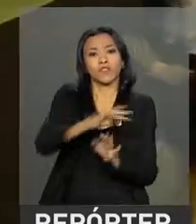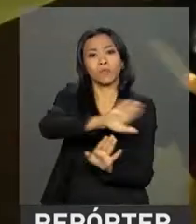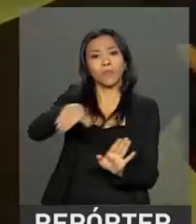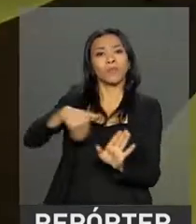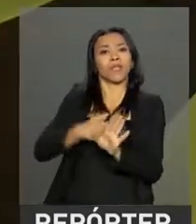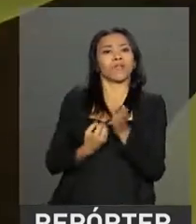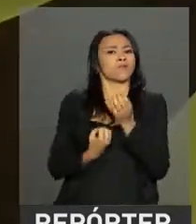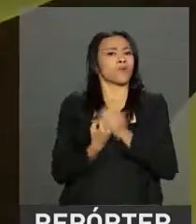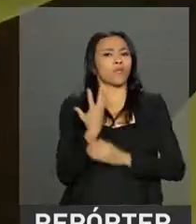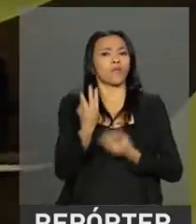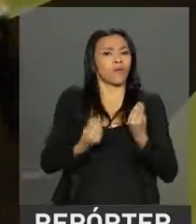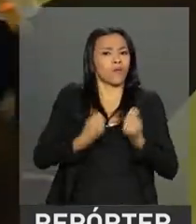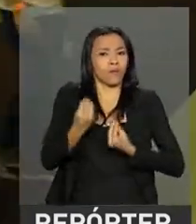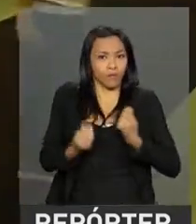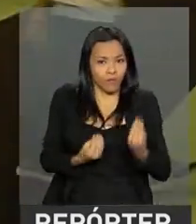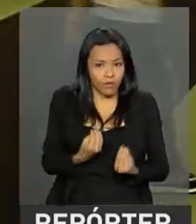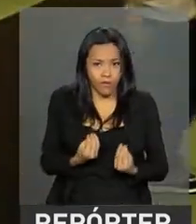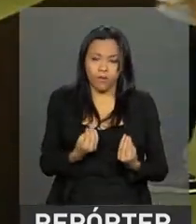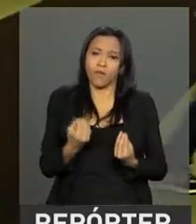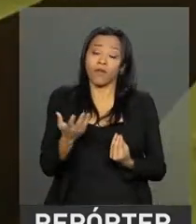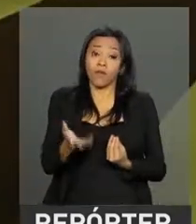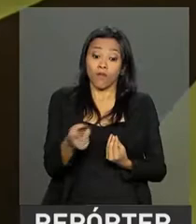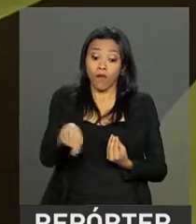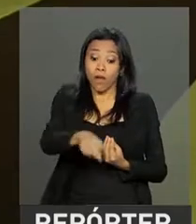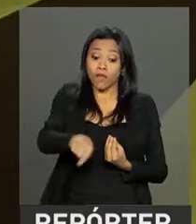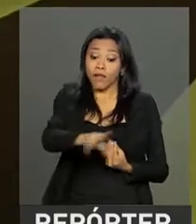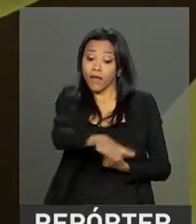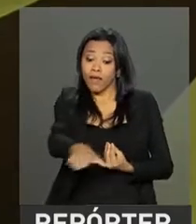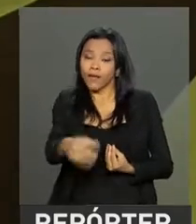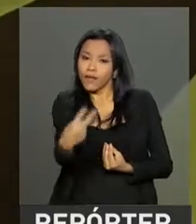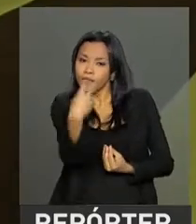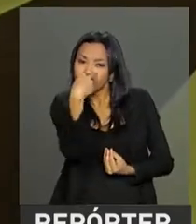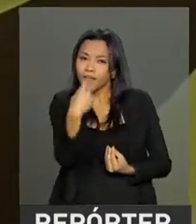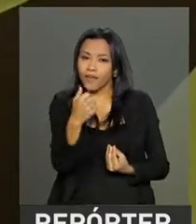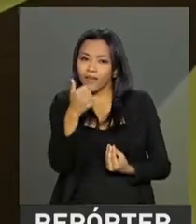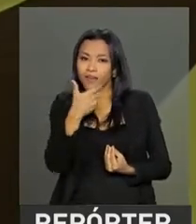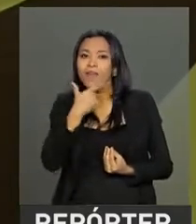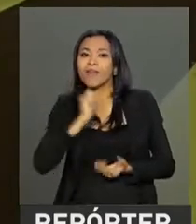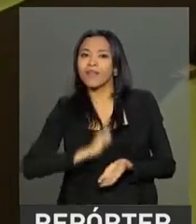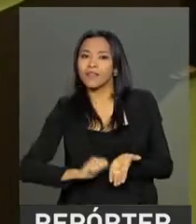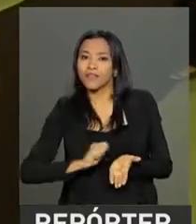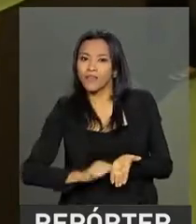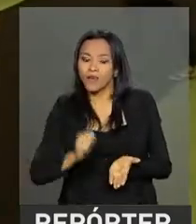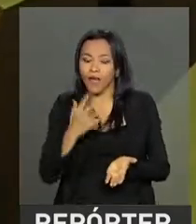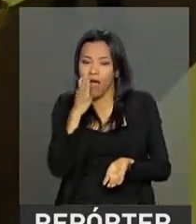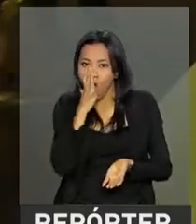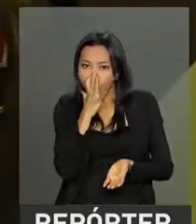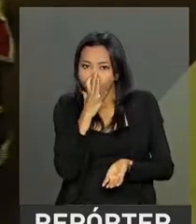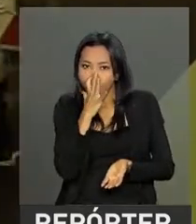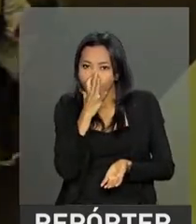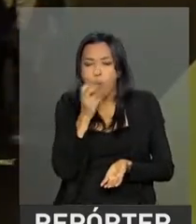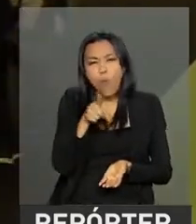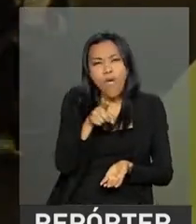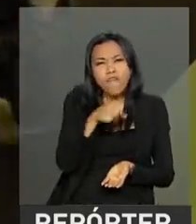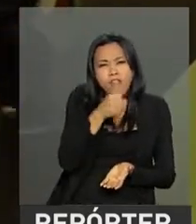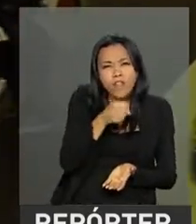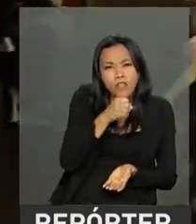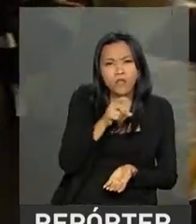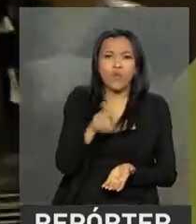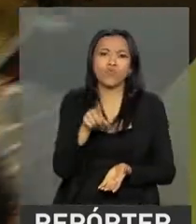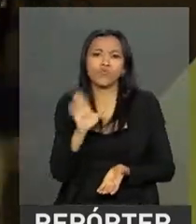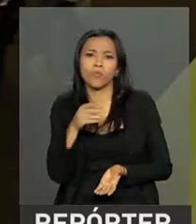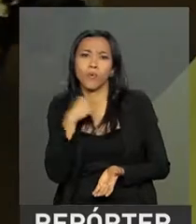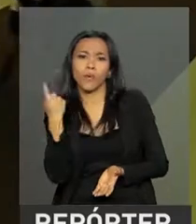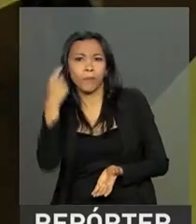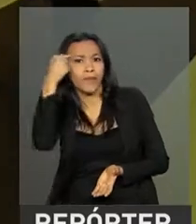da criação literária. A criança, quando ela conhece o autor, primeiro ela fica muito fascinada. Ela acha que o autor ou é muito velhinho ou já morreu.